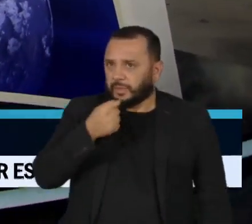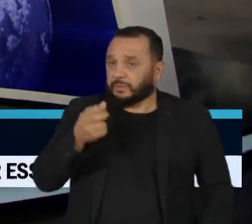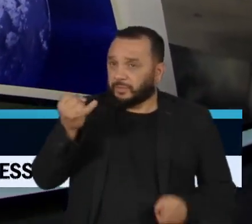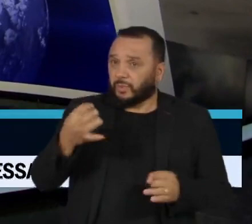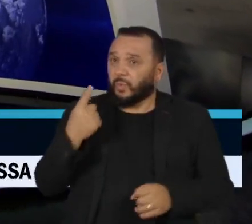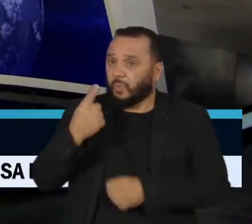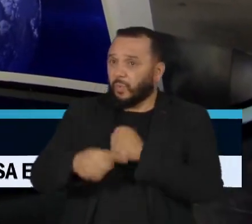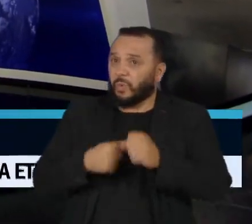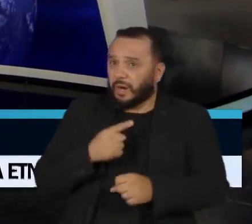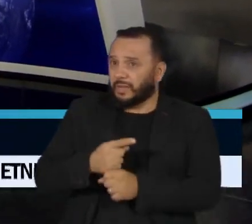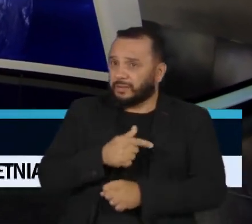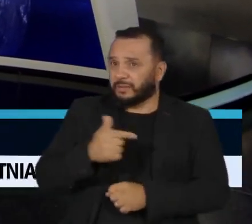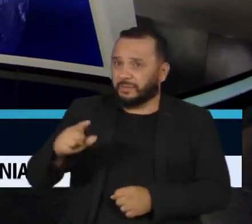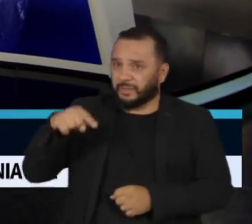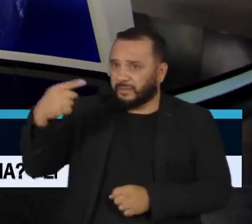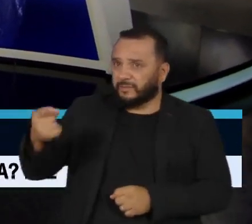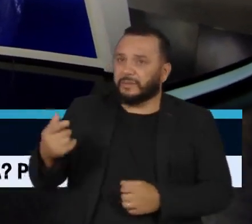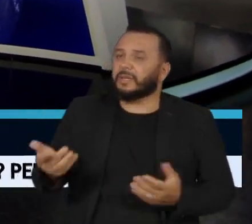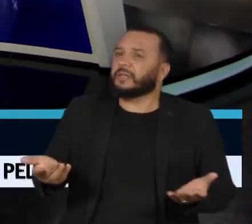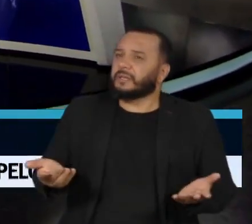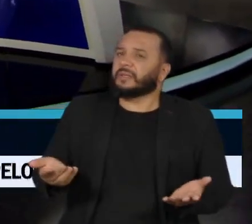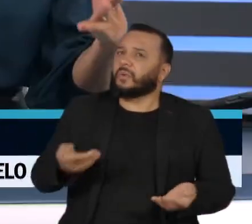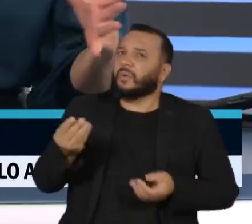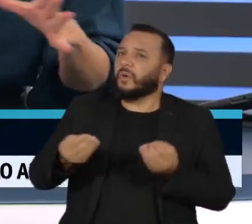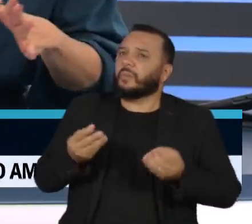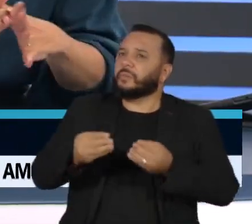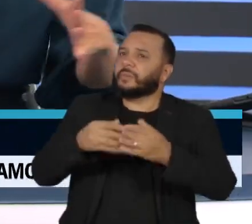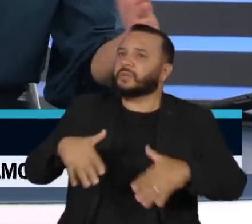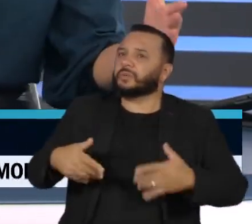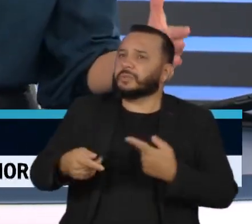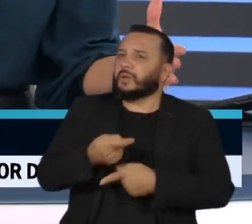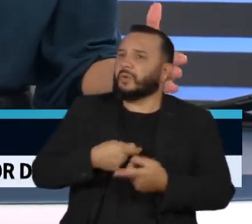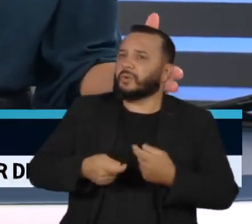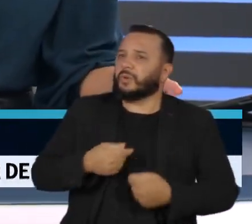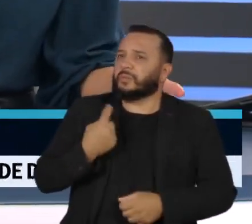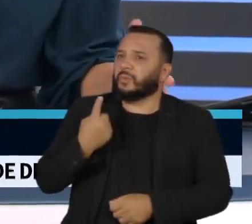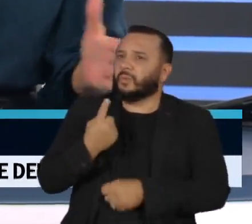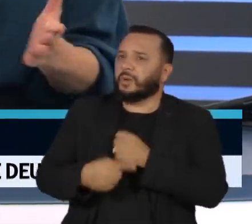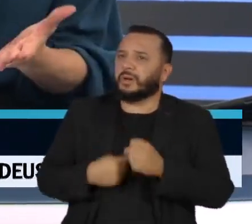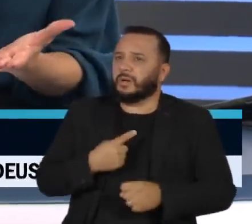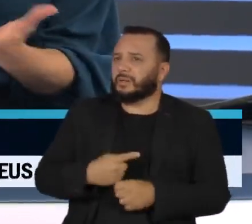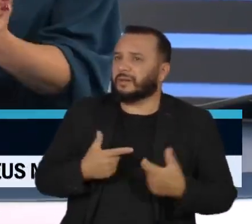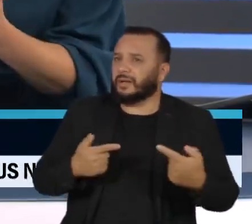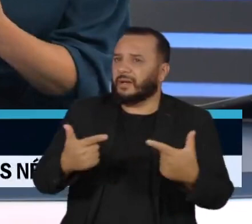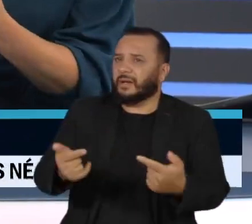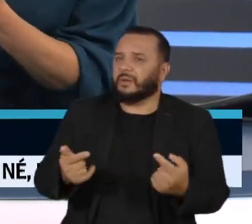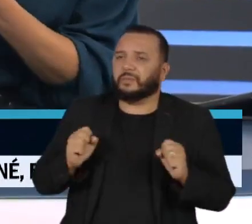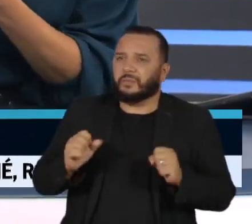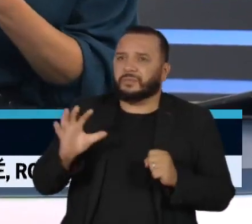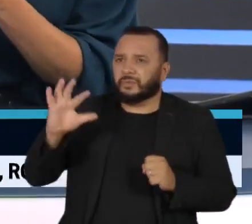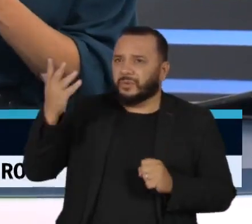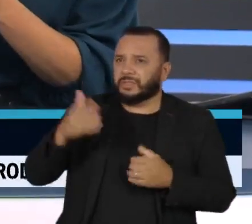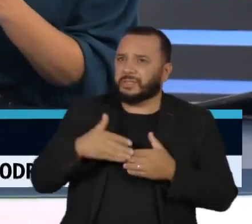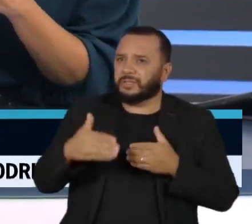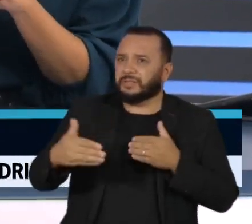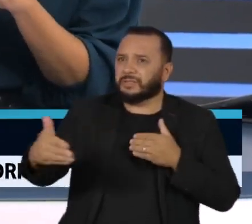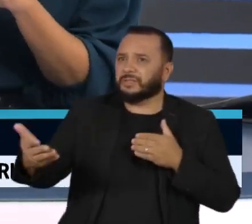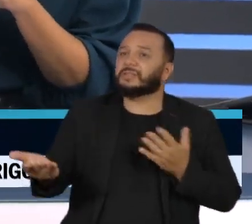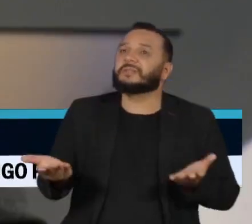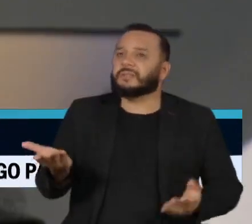completa um ano na próxima semana Quais foram os impactos econômicos desse um ano de guerra e o que pode acontecer daqui para